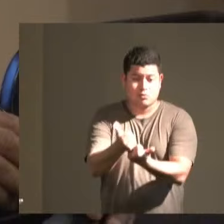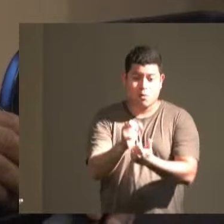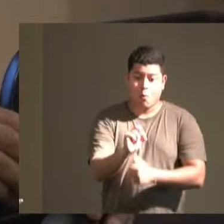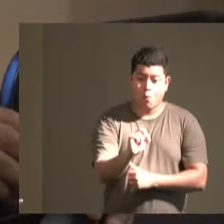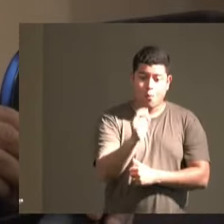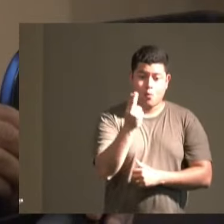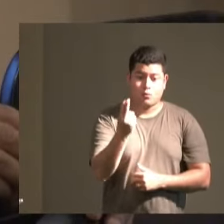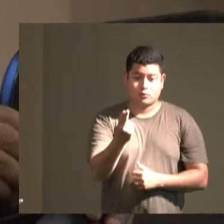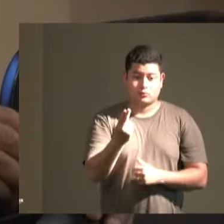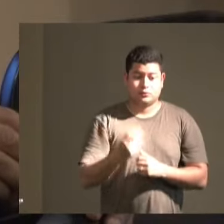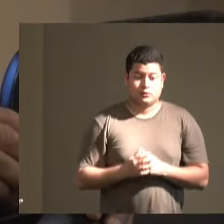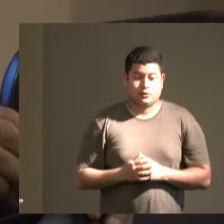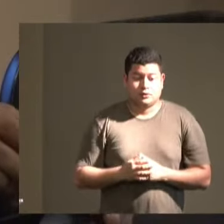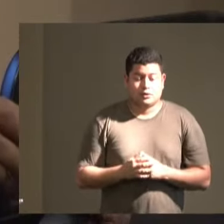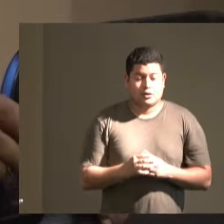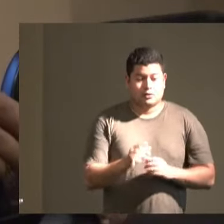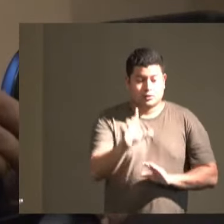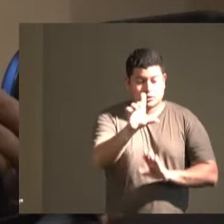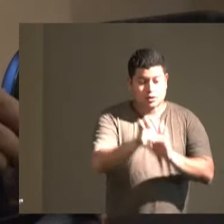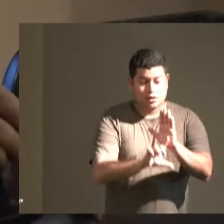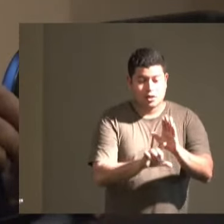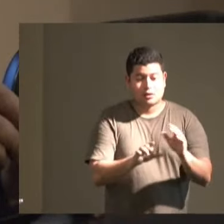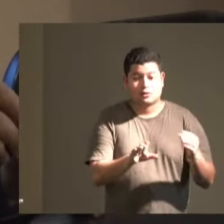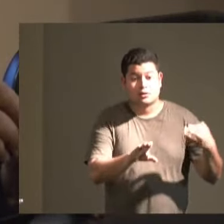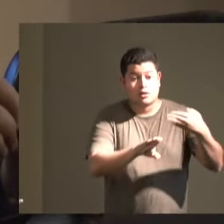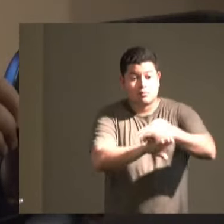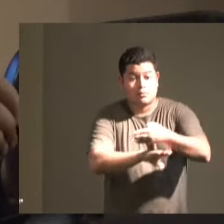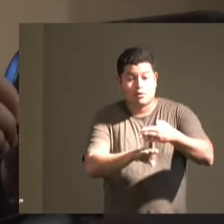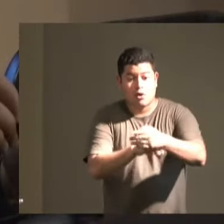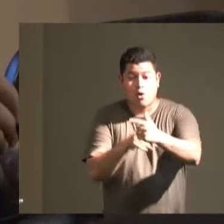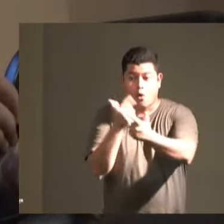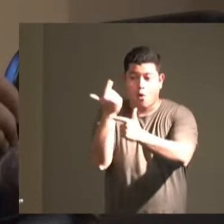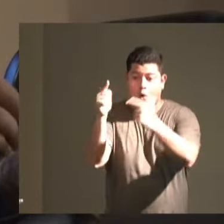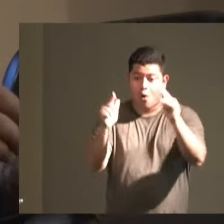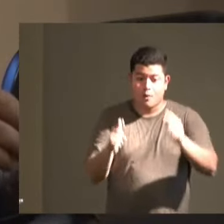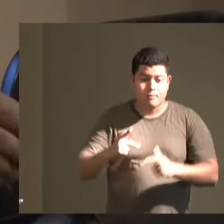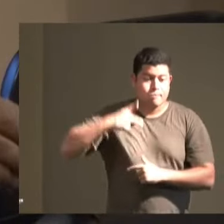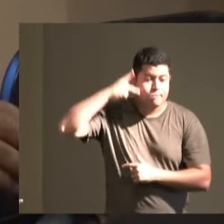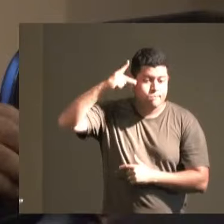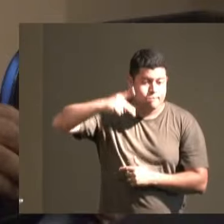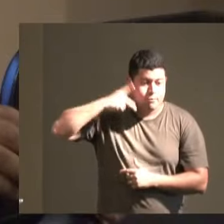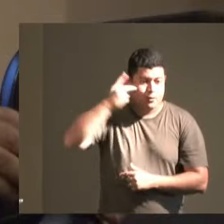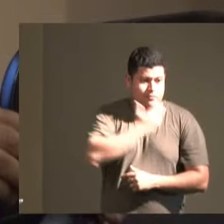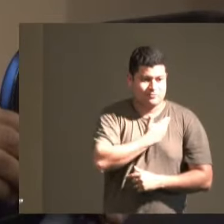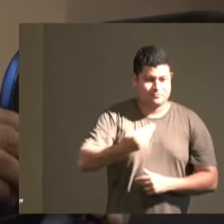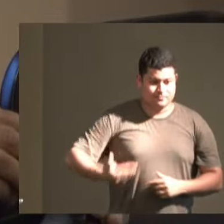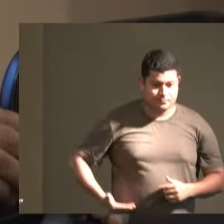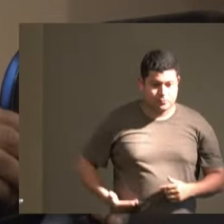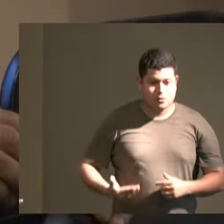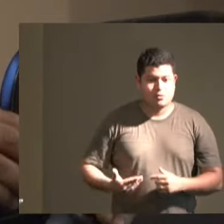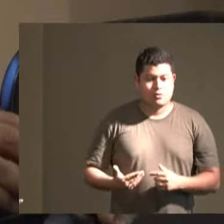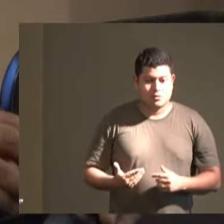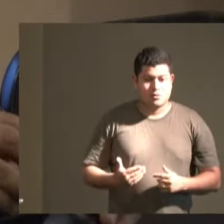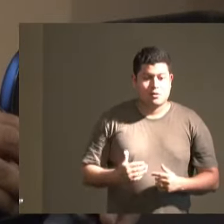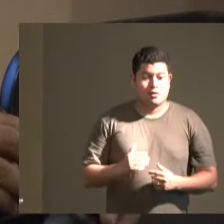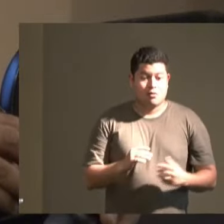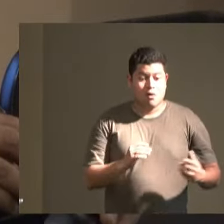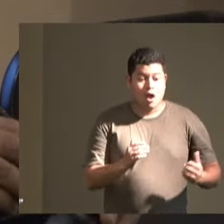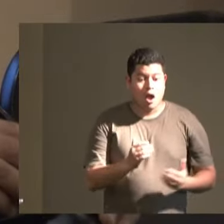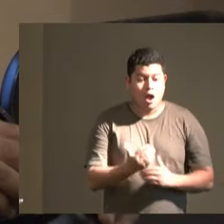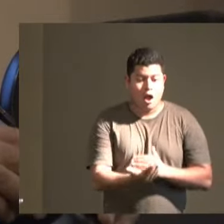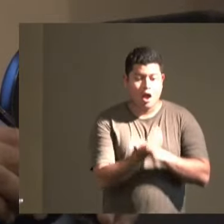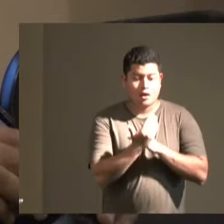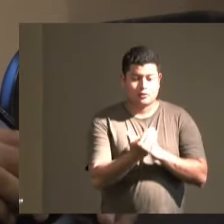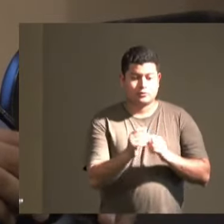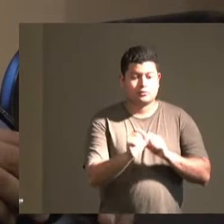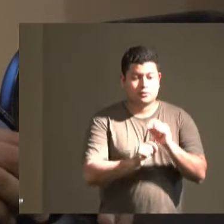assim, instadas a acessar outras políticas através do Plano Viver Sem Limite. Eu conversava